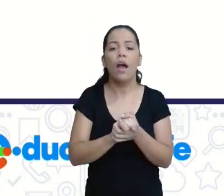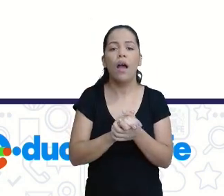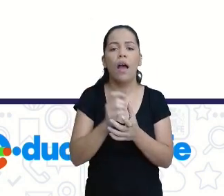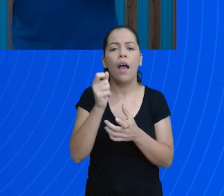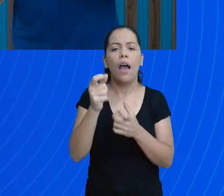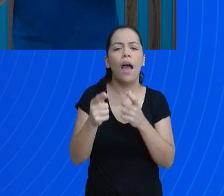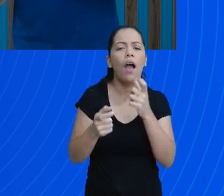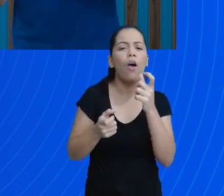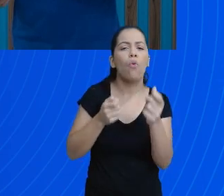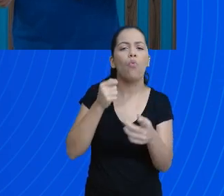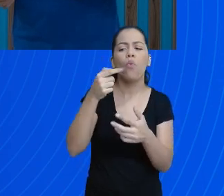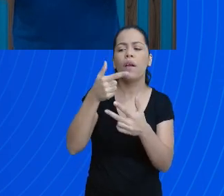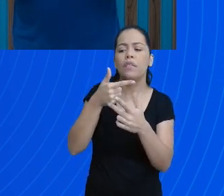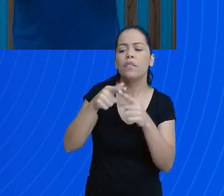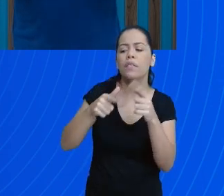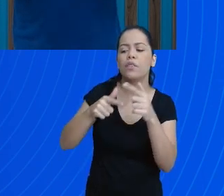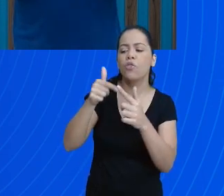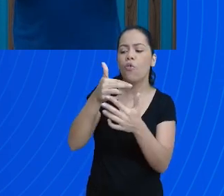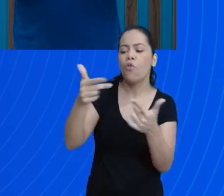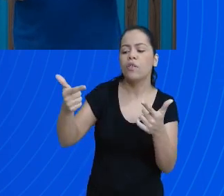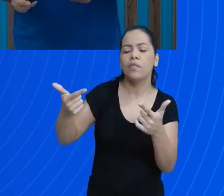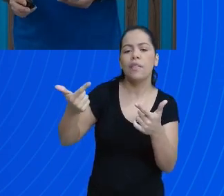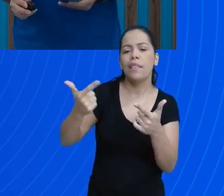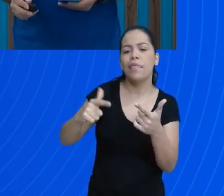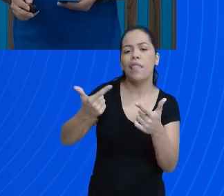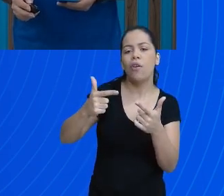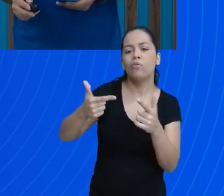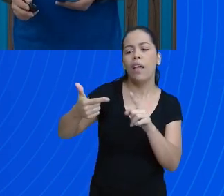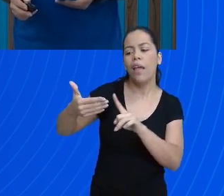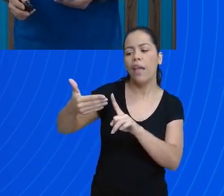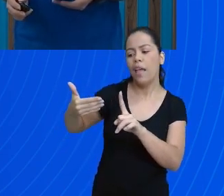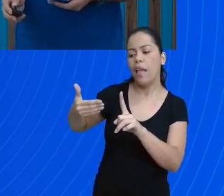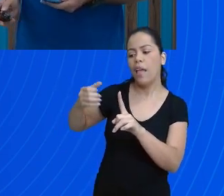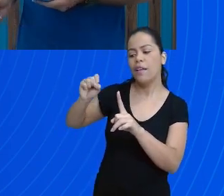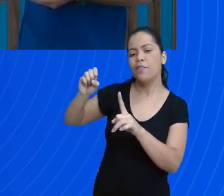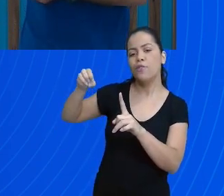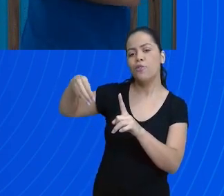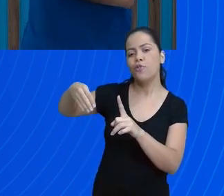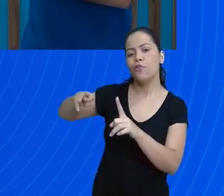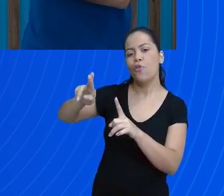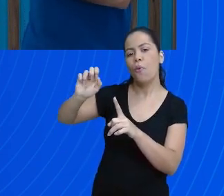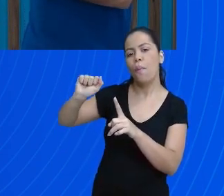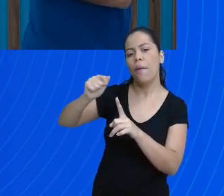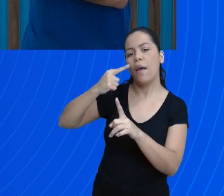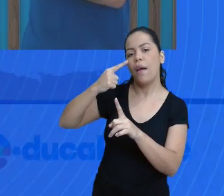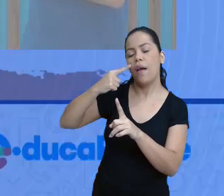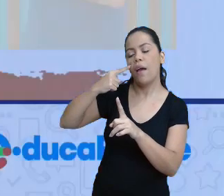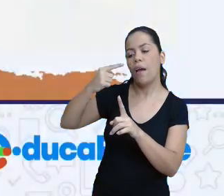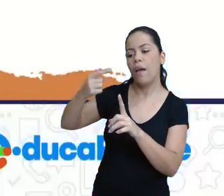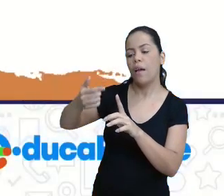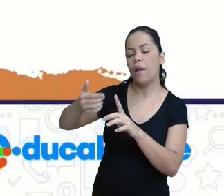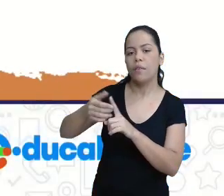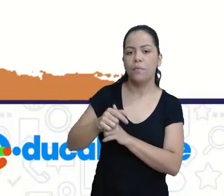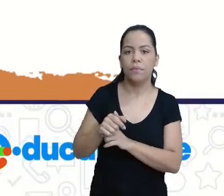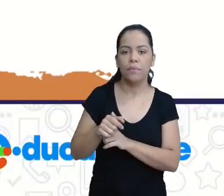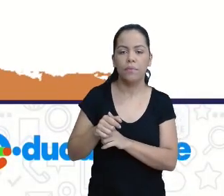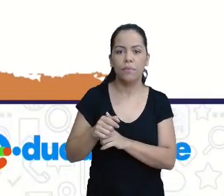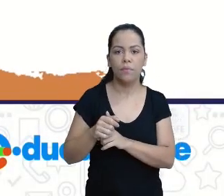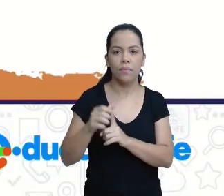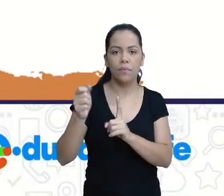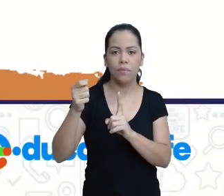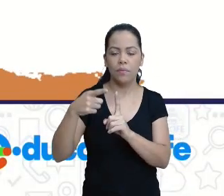não têm sombra, tá certo? Se ele estiver em pé, ele não vai fazer uma sombra. Então, o que é que eu vou fazer? Imagine que eu